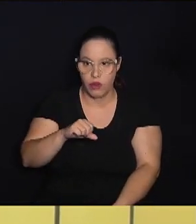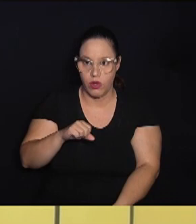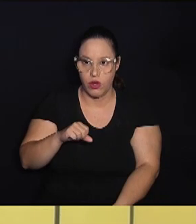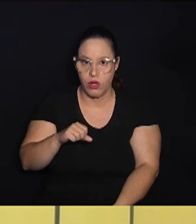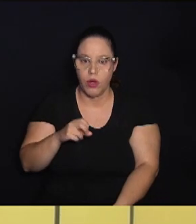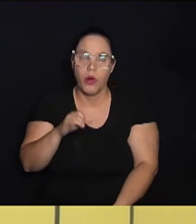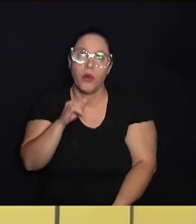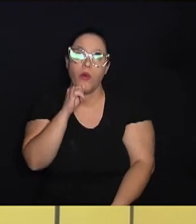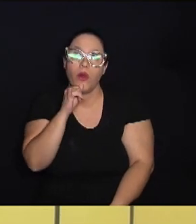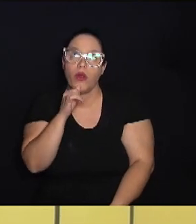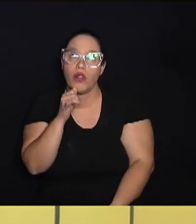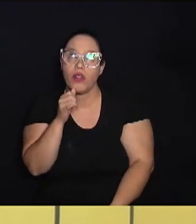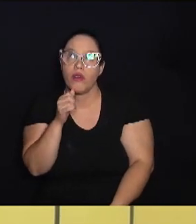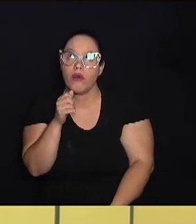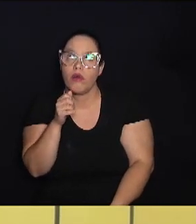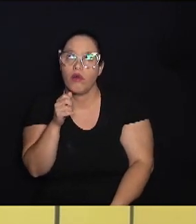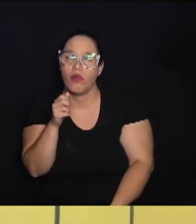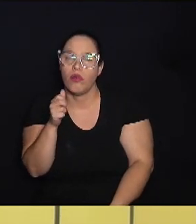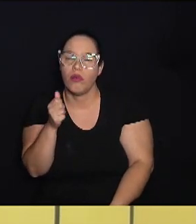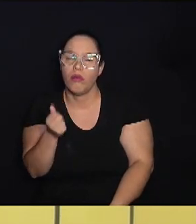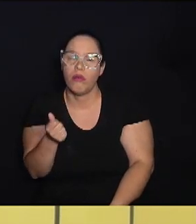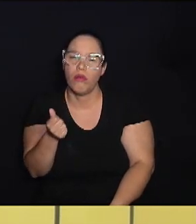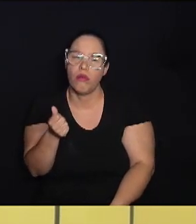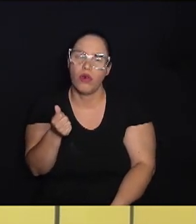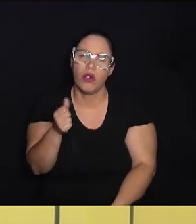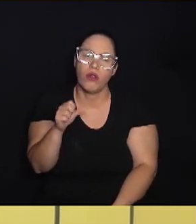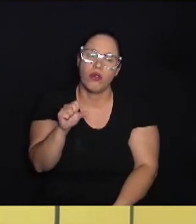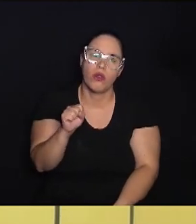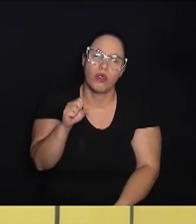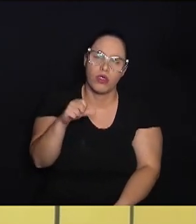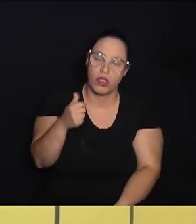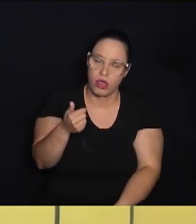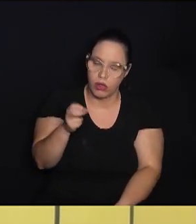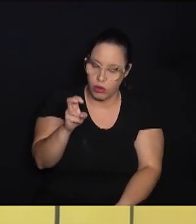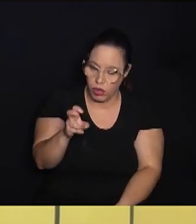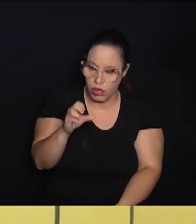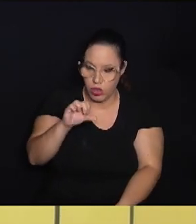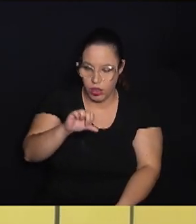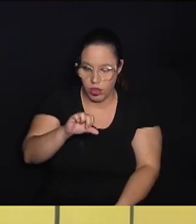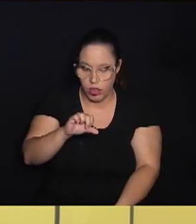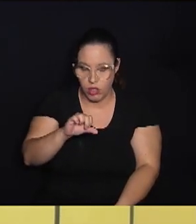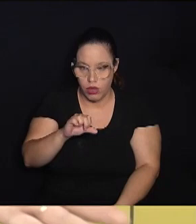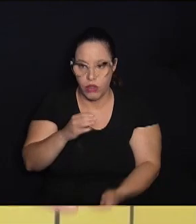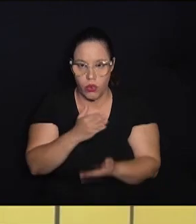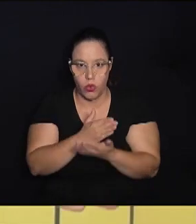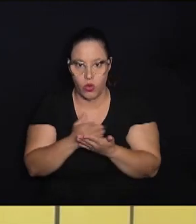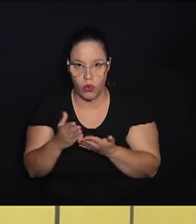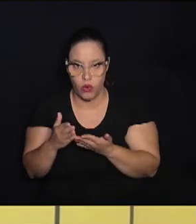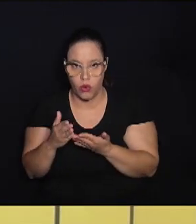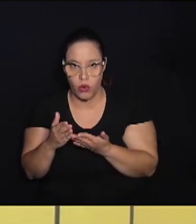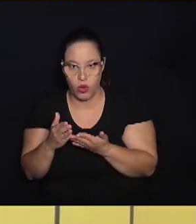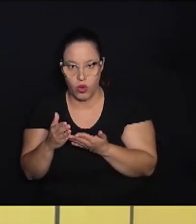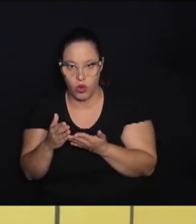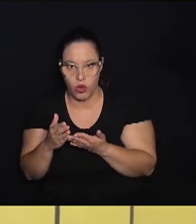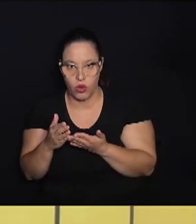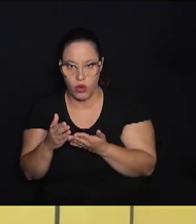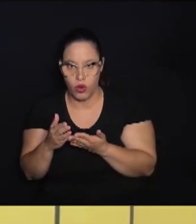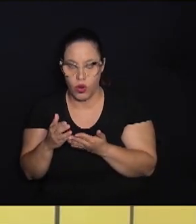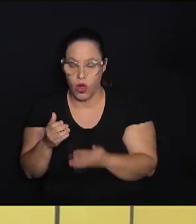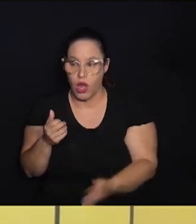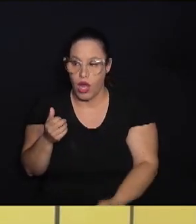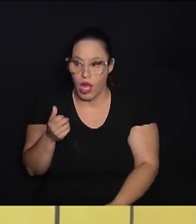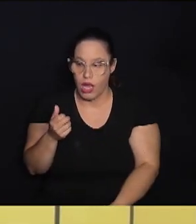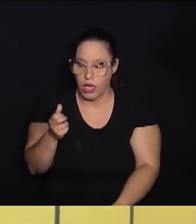1959 né semana agora de 18 de julho agora essa semana completou 65 anos do bidu que o Maurício de Souza também